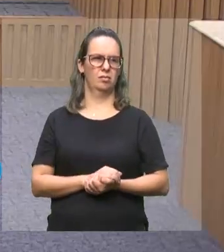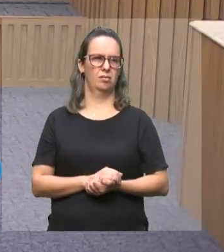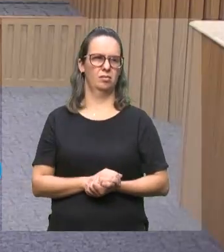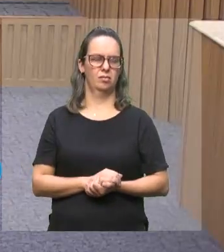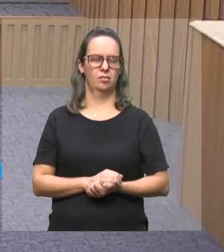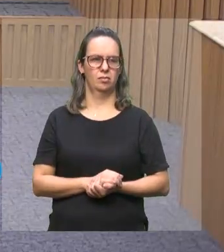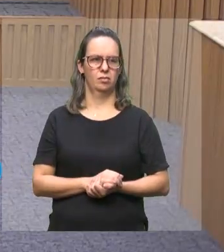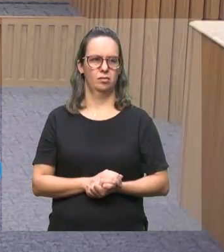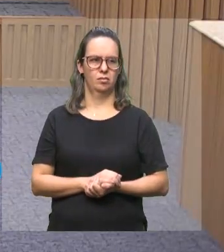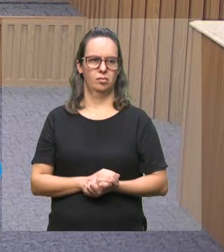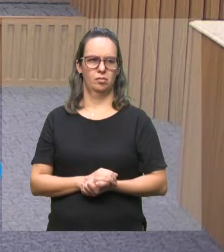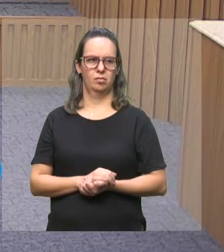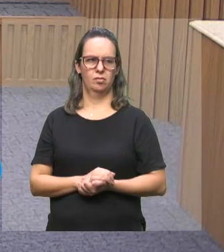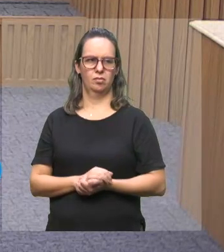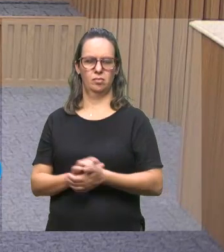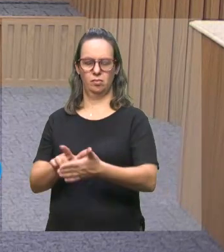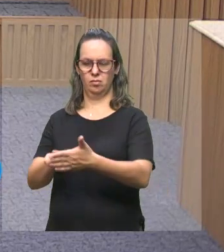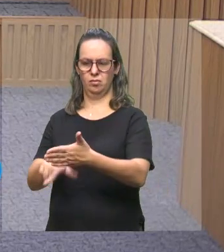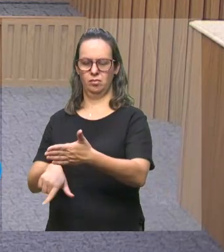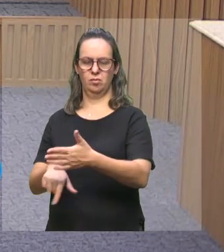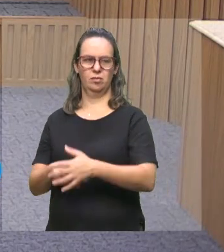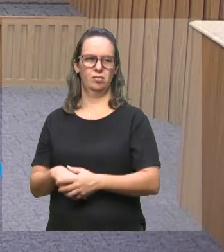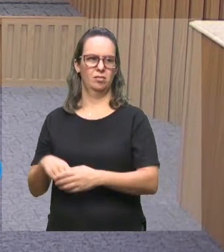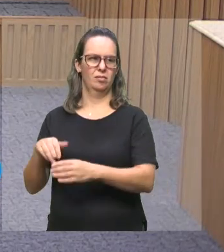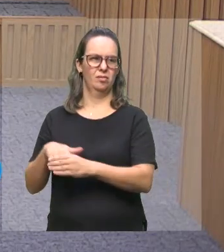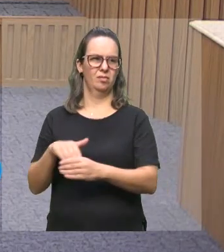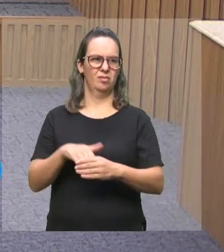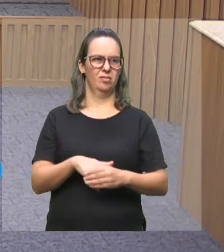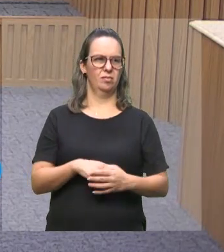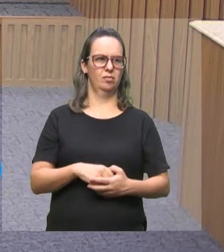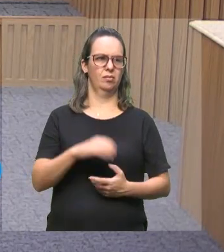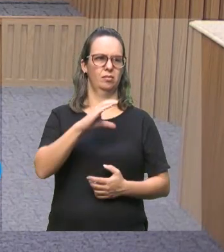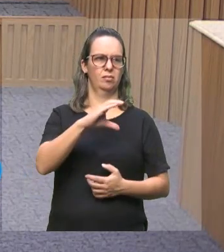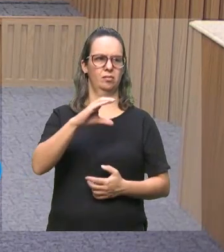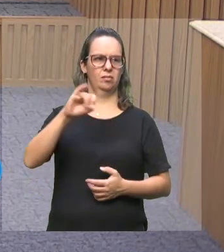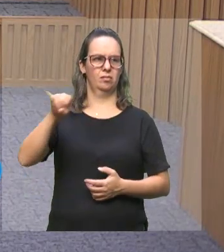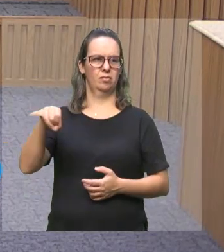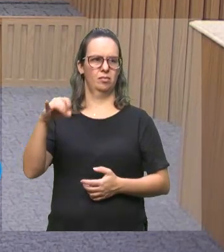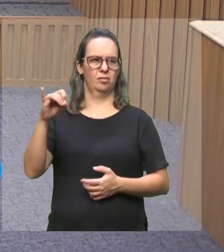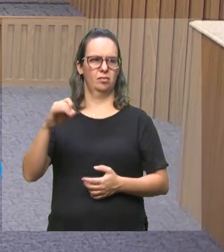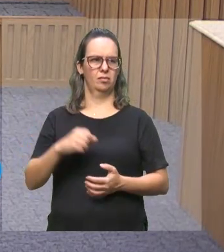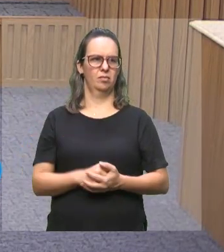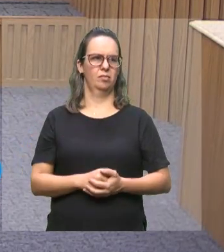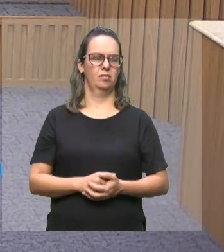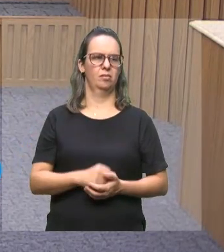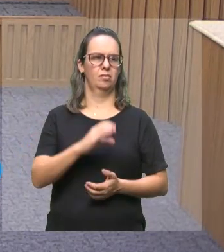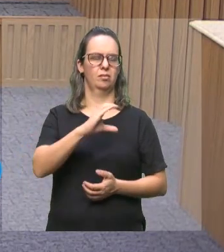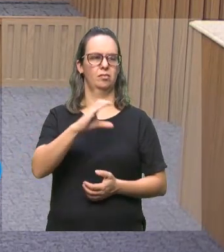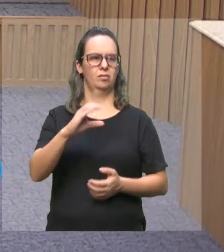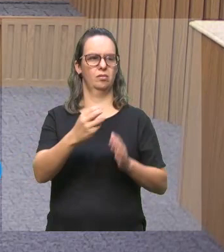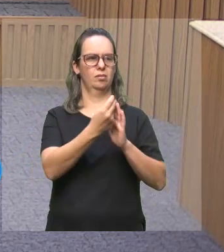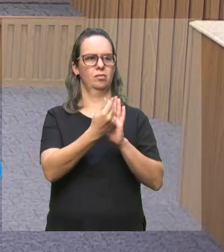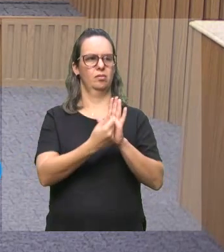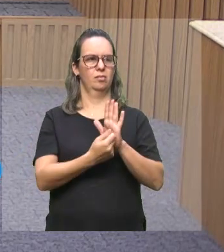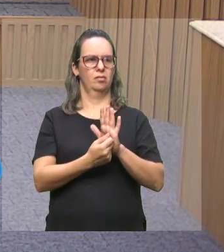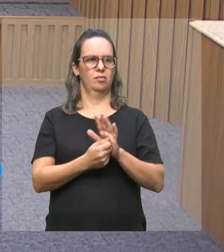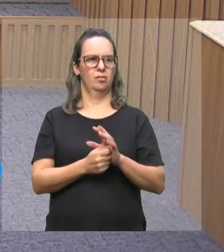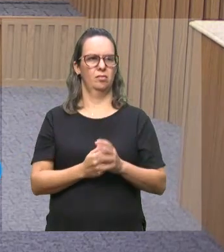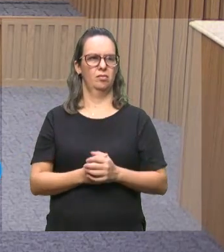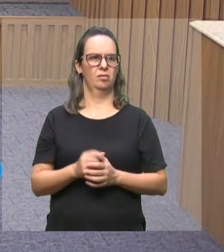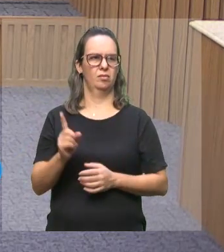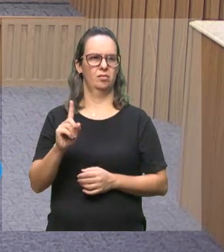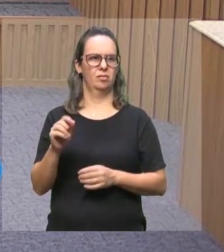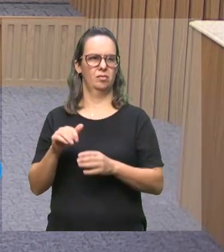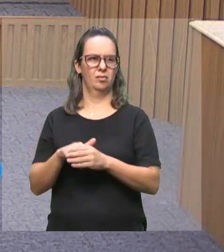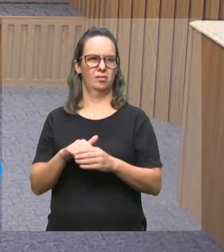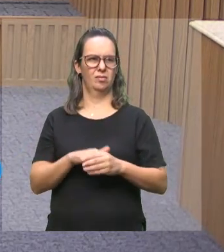que deve ser votado é apenas o da Comissão de Constituição e Justiça. O parecer da Comissão de Orçamento e Finanças não é colocado em votação. Não,